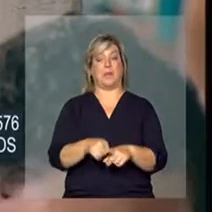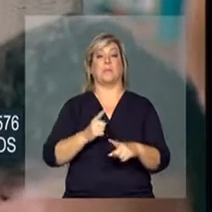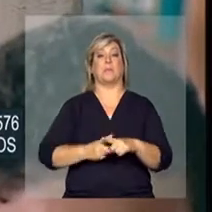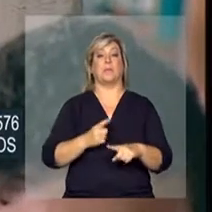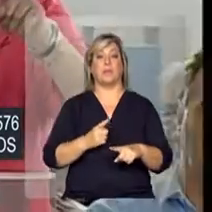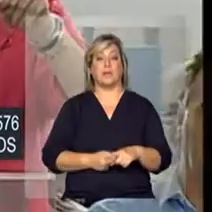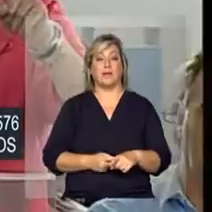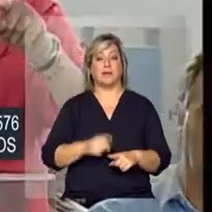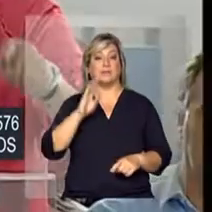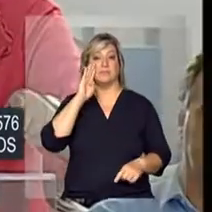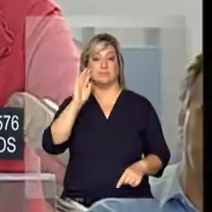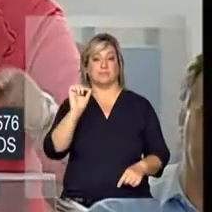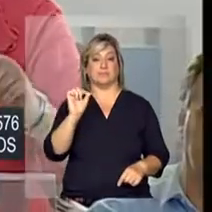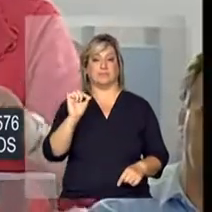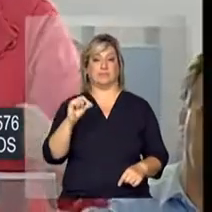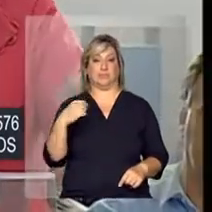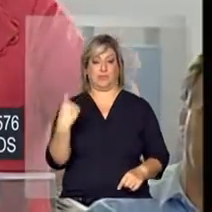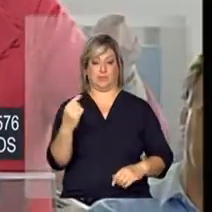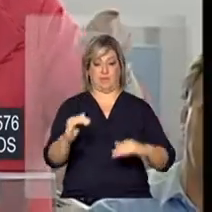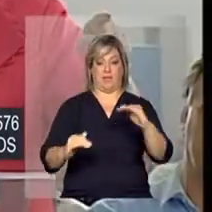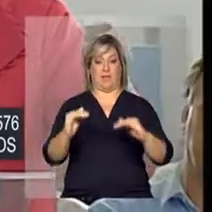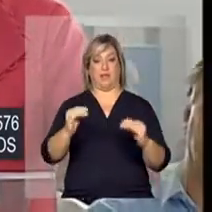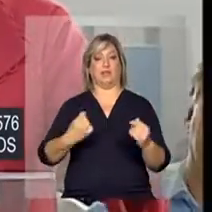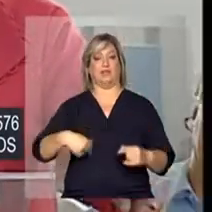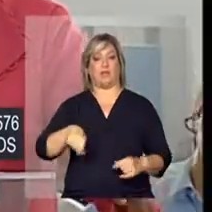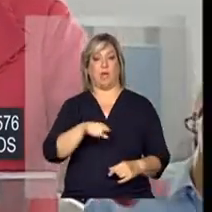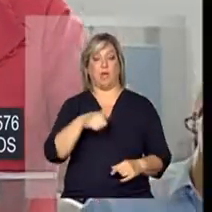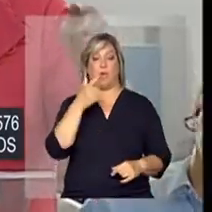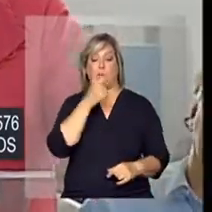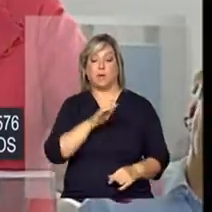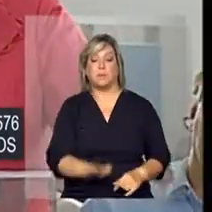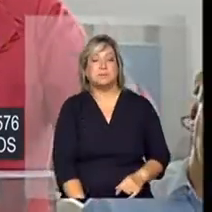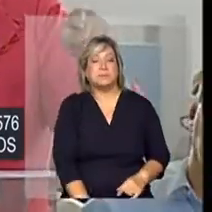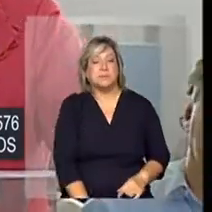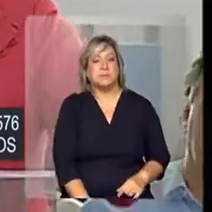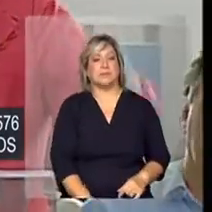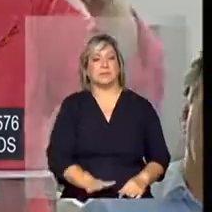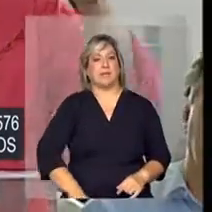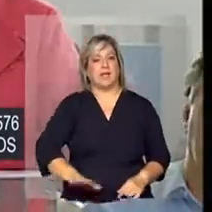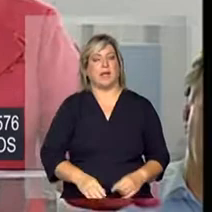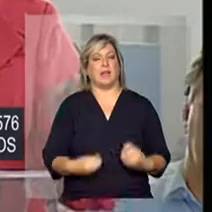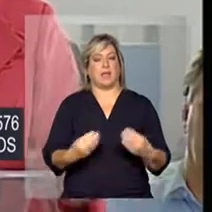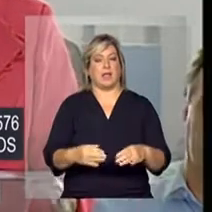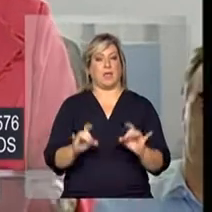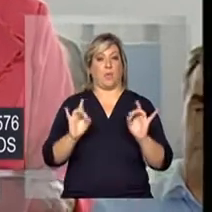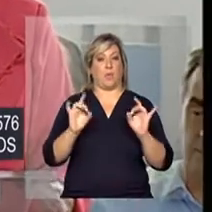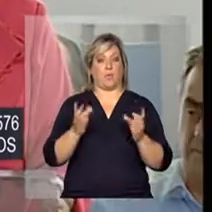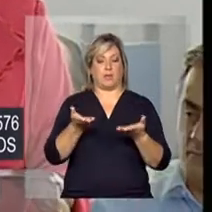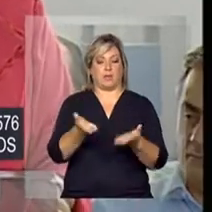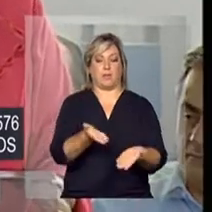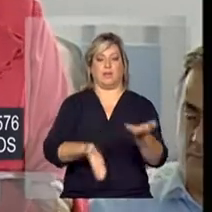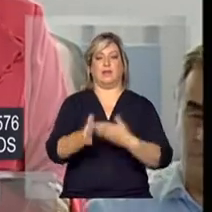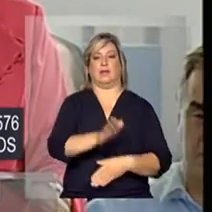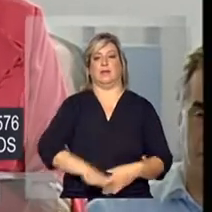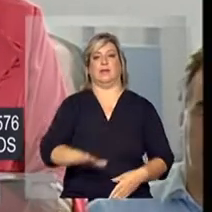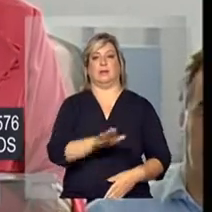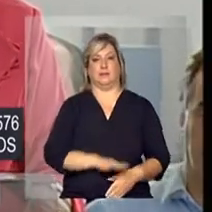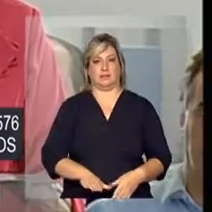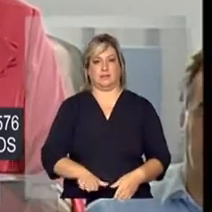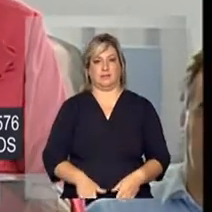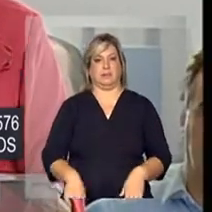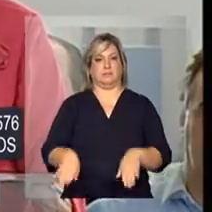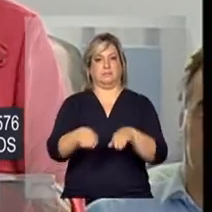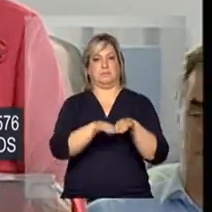a raiz da desigualdade a gente atinge ao dar creche de alta qualidade para as